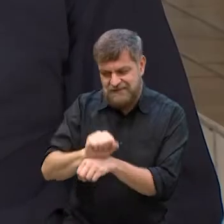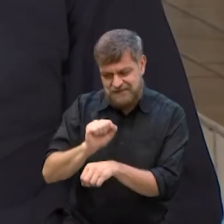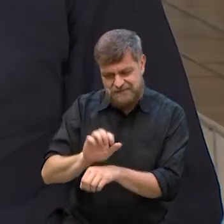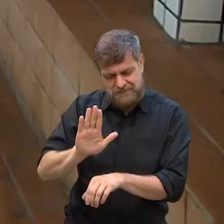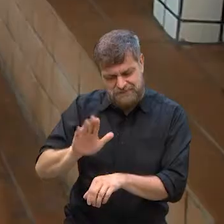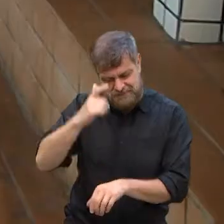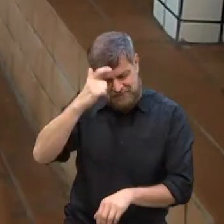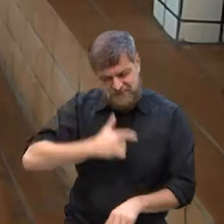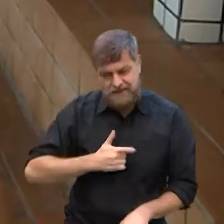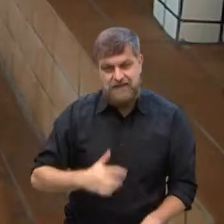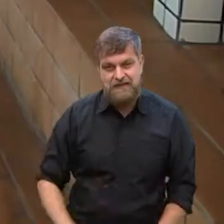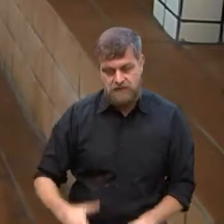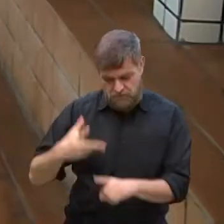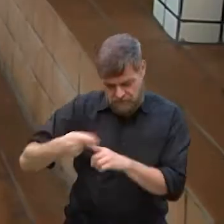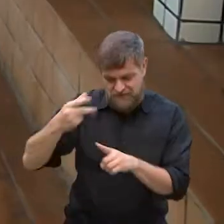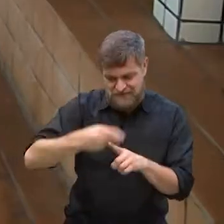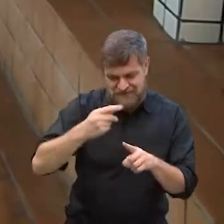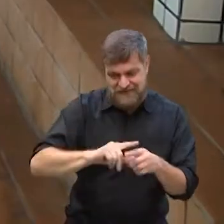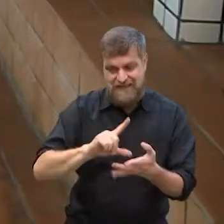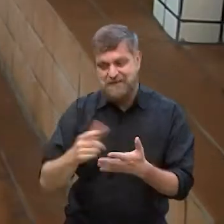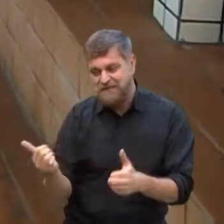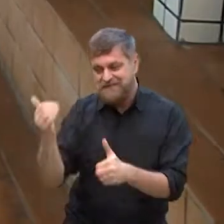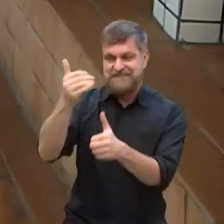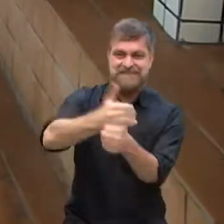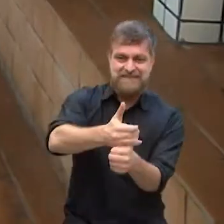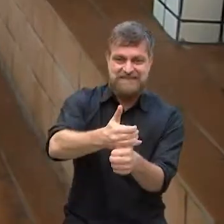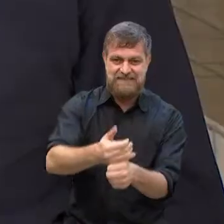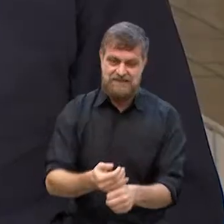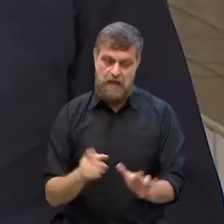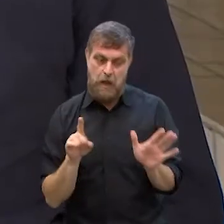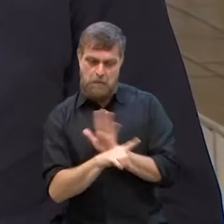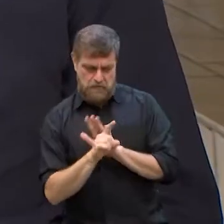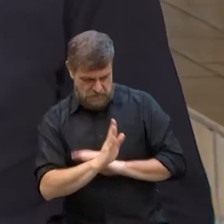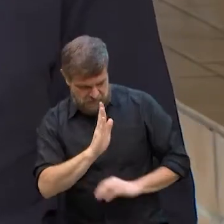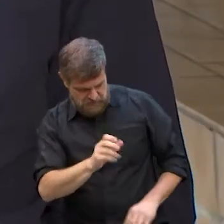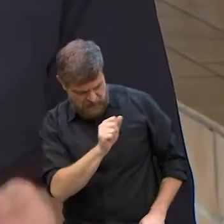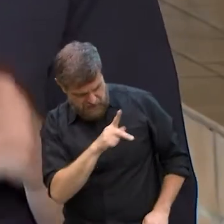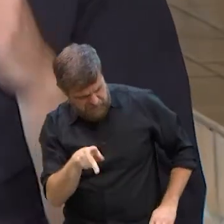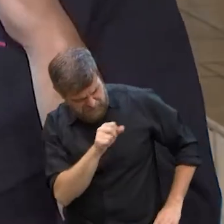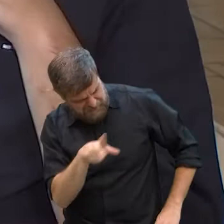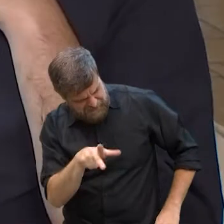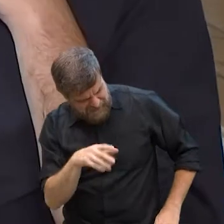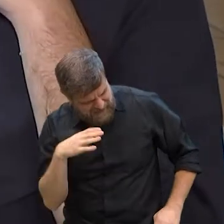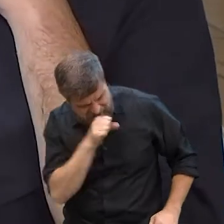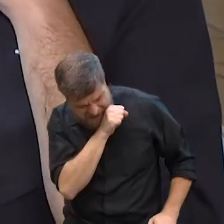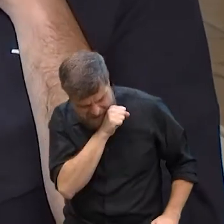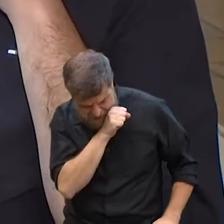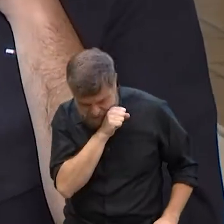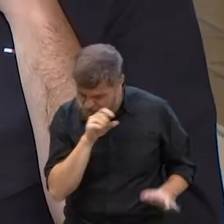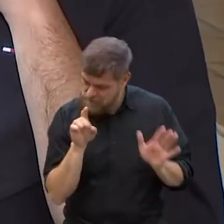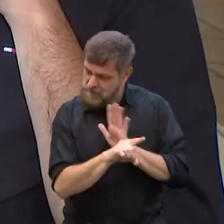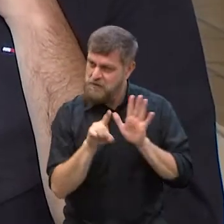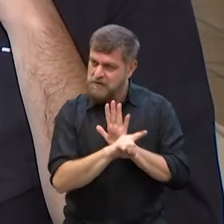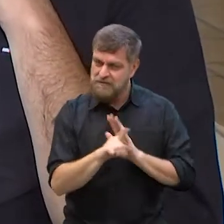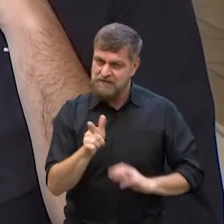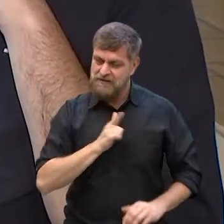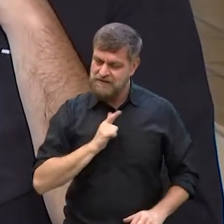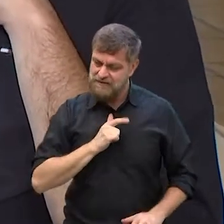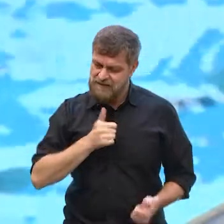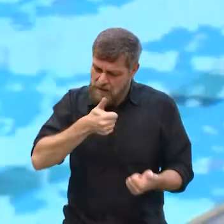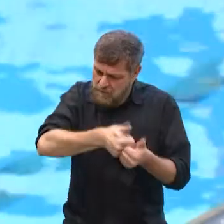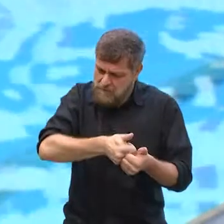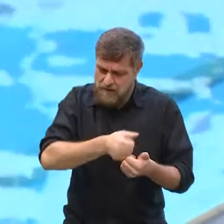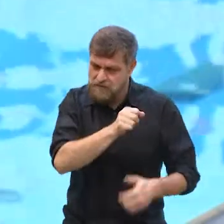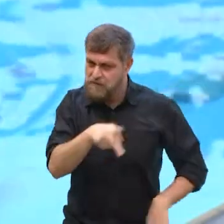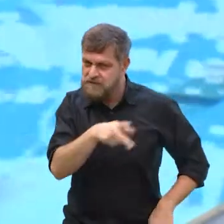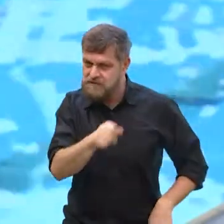que superem as minhas conquistas. Eu já ia te perguntar já. Você falou isso em breve, eu falei, aposentadoria, será que é algo perto?